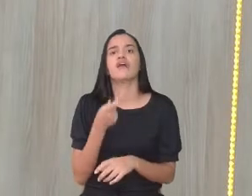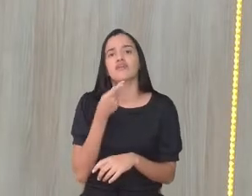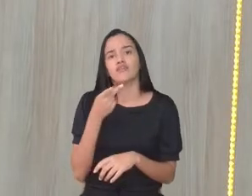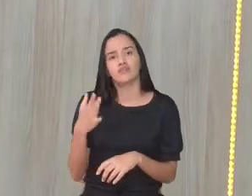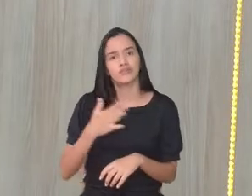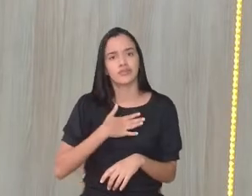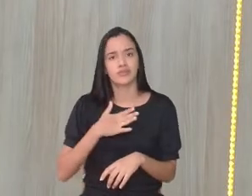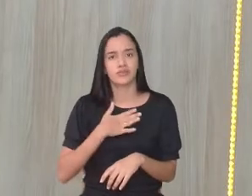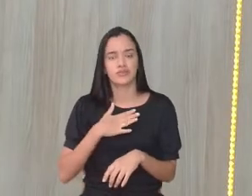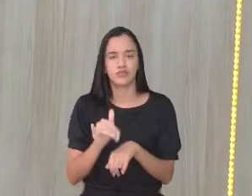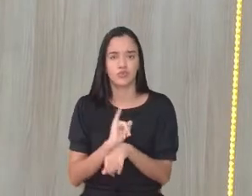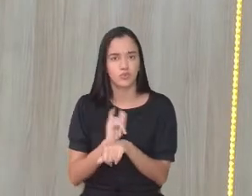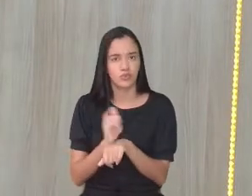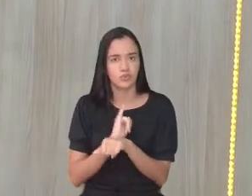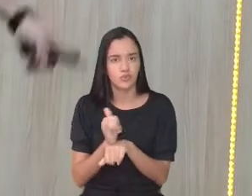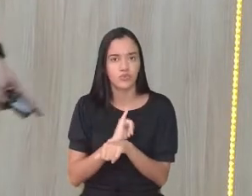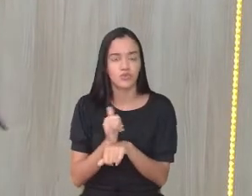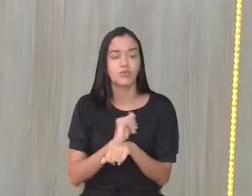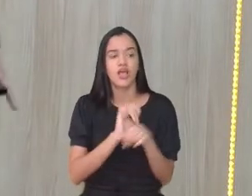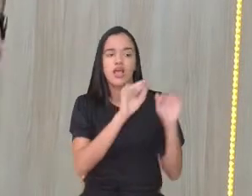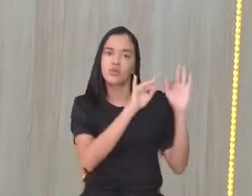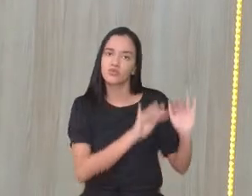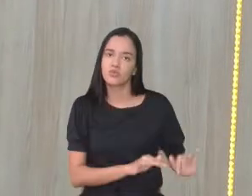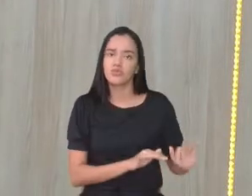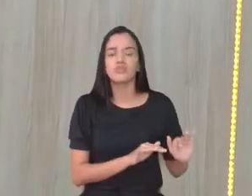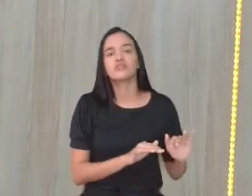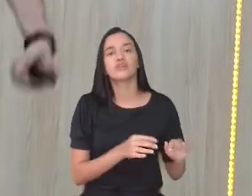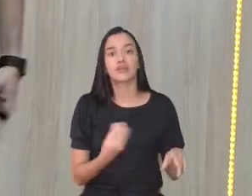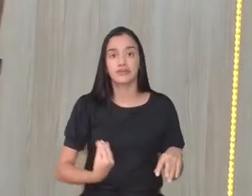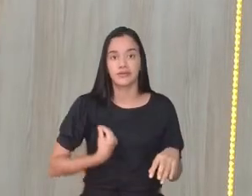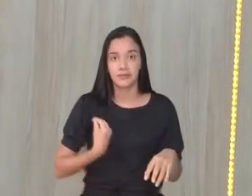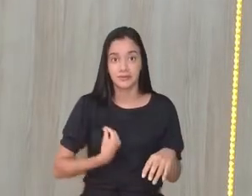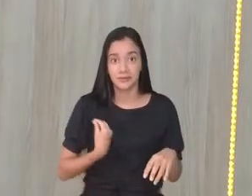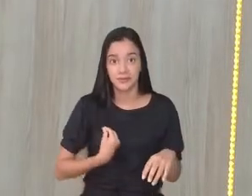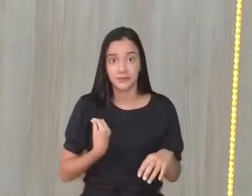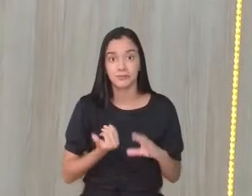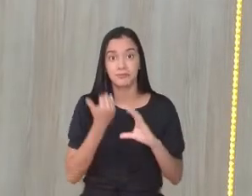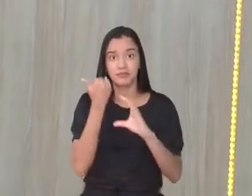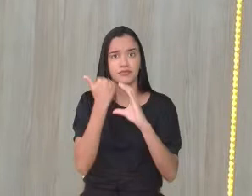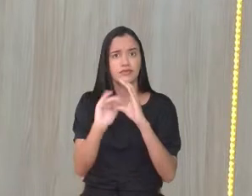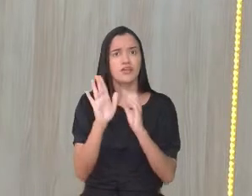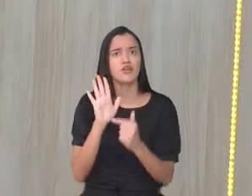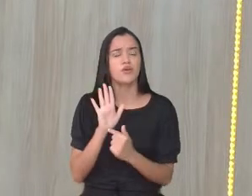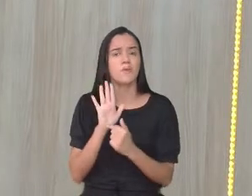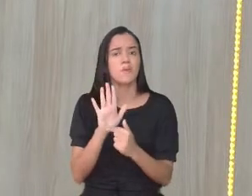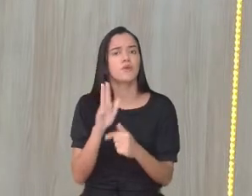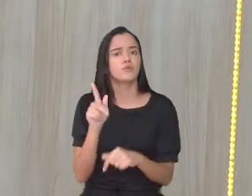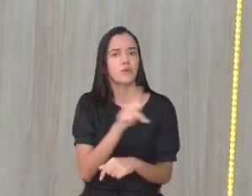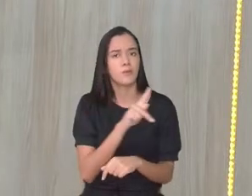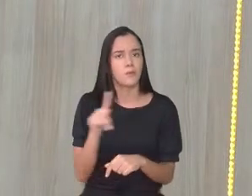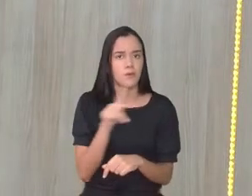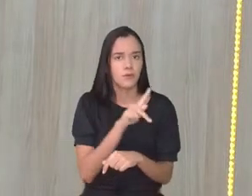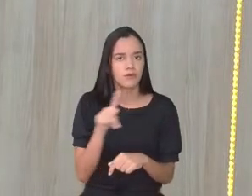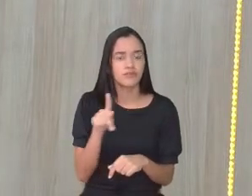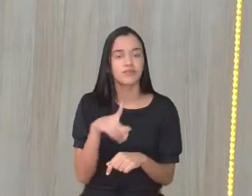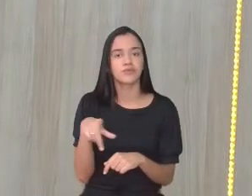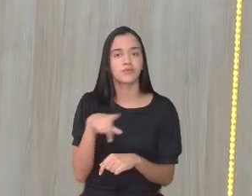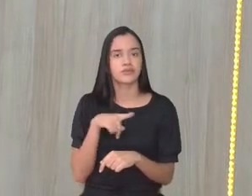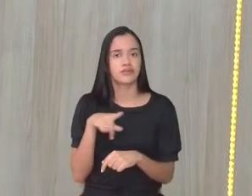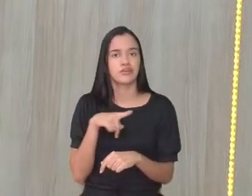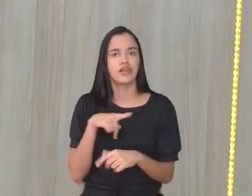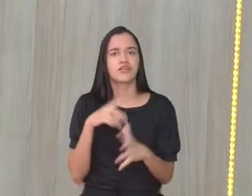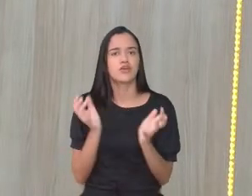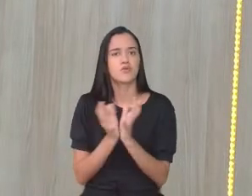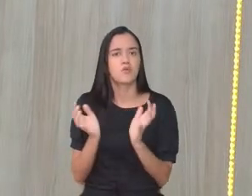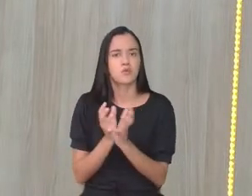do YouTube, fala com a gente aqui no chat ao vivo, envia aí e mostra ao teu professor. Tem uma turma